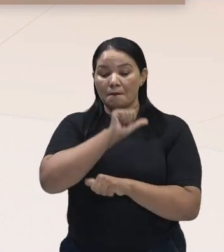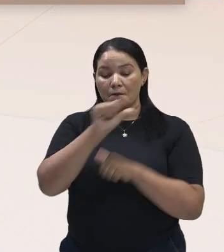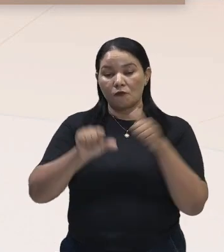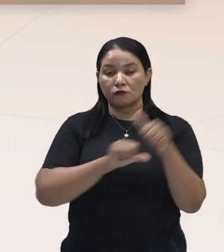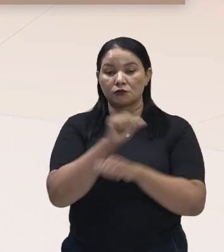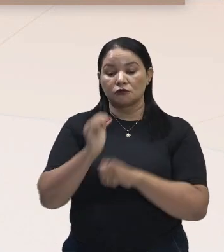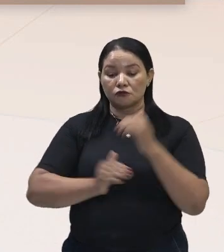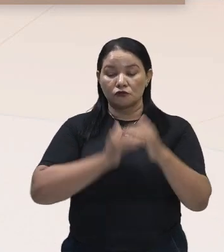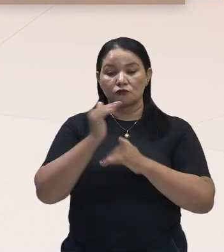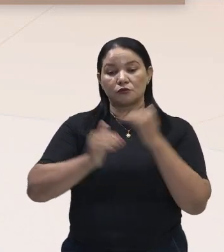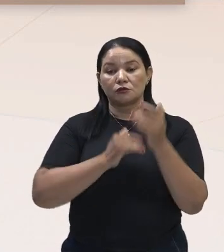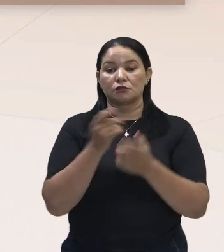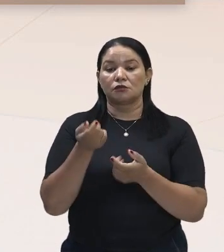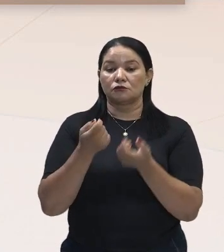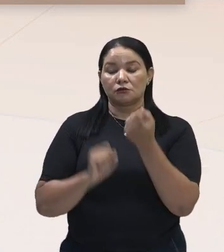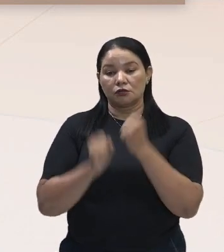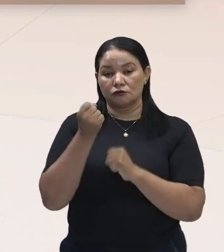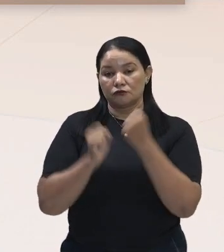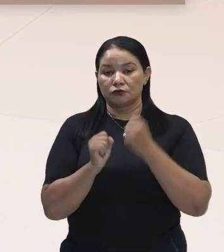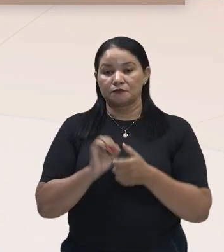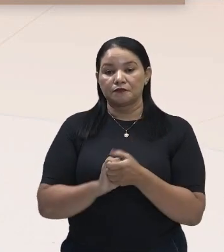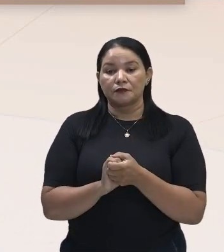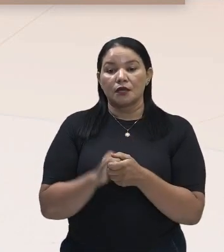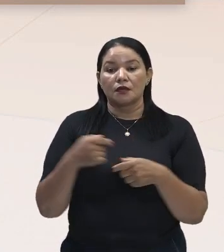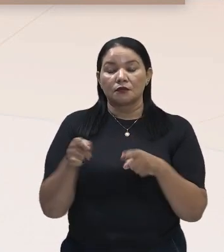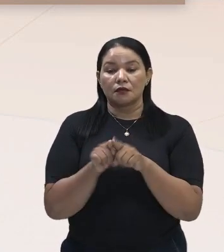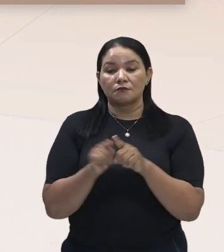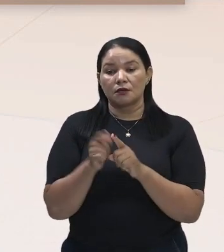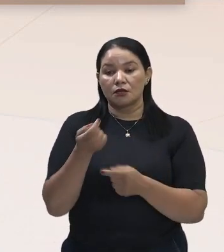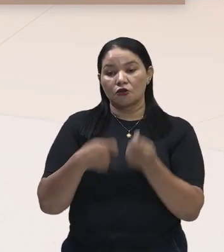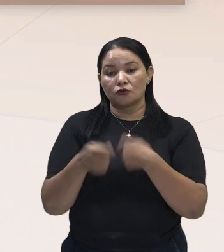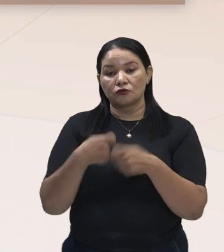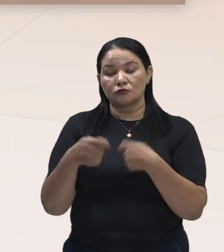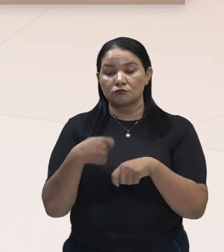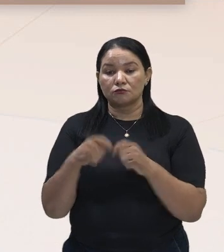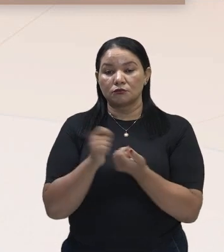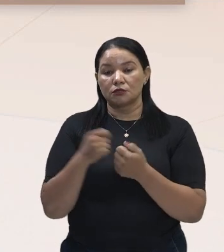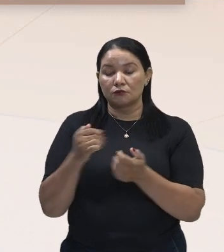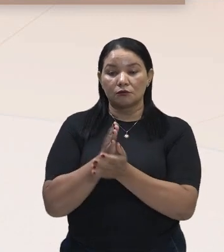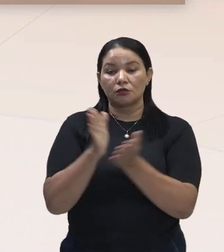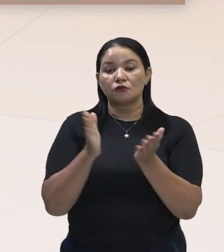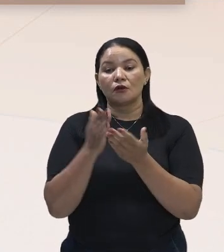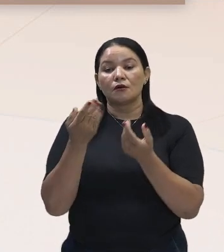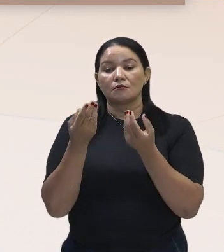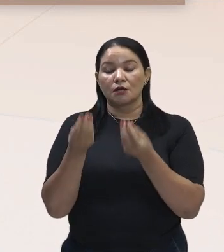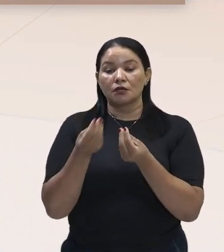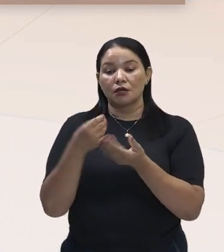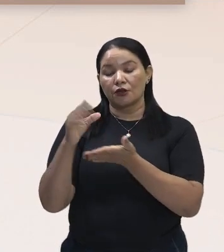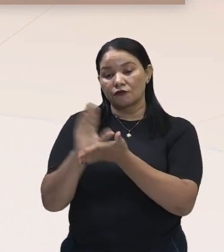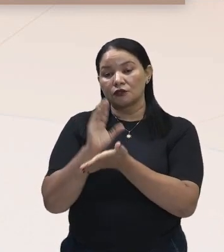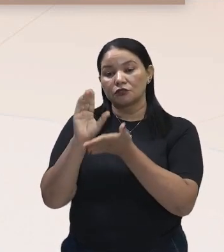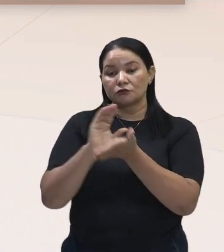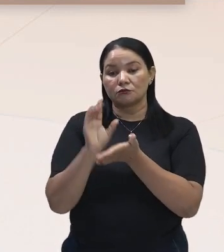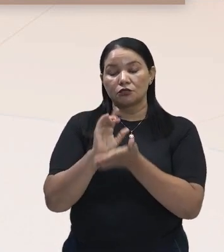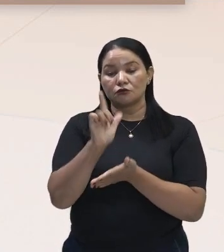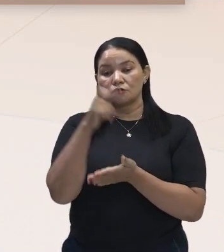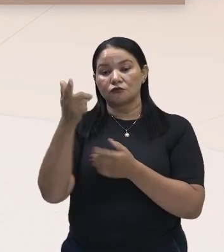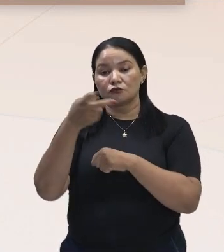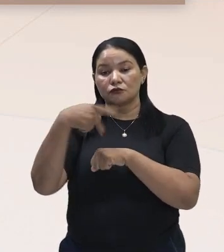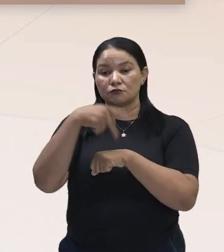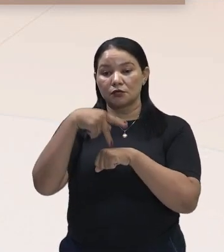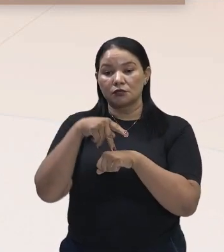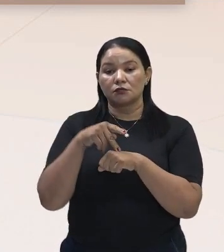processo industrial. Haverá também a abertura econômica que vai atrair investimentos estrangeiros